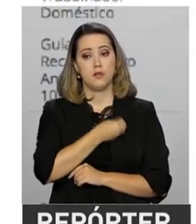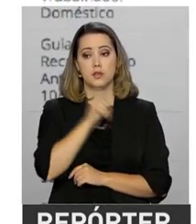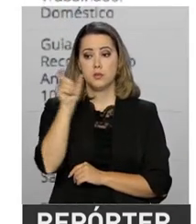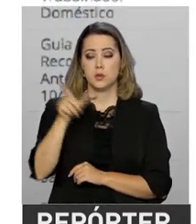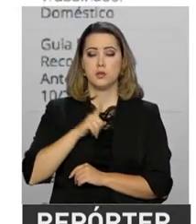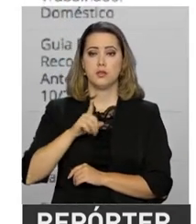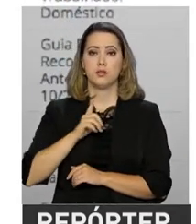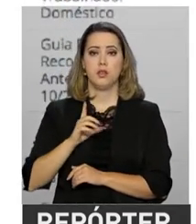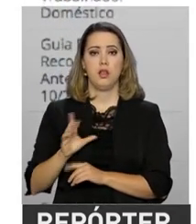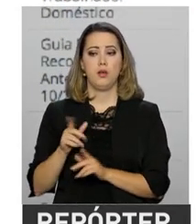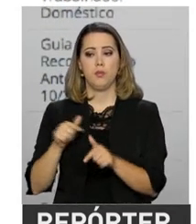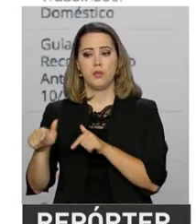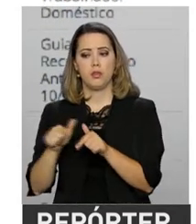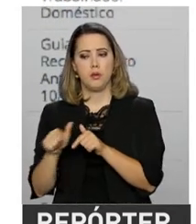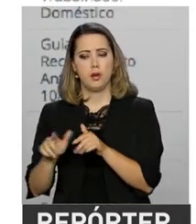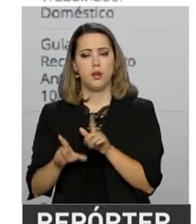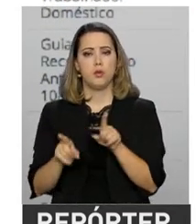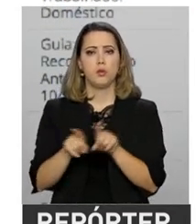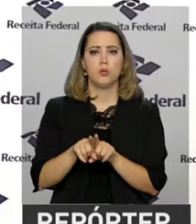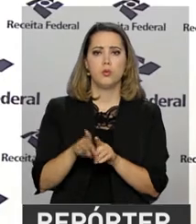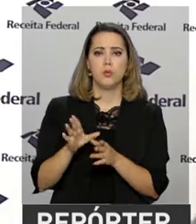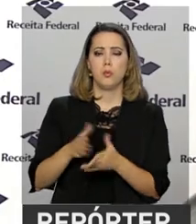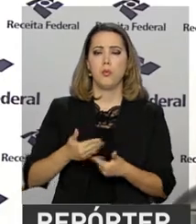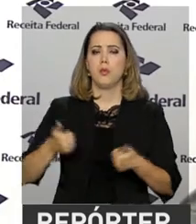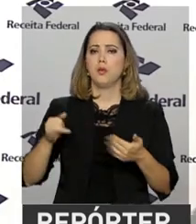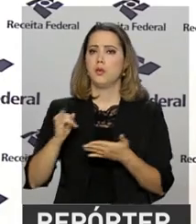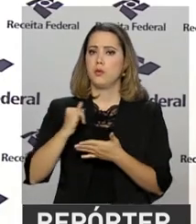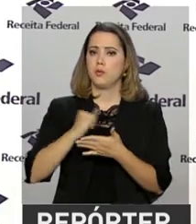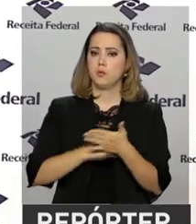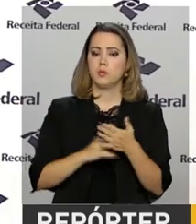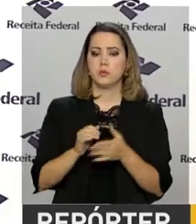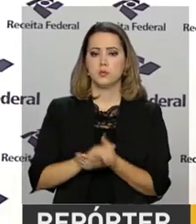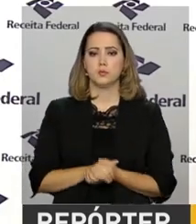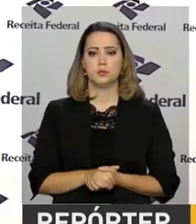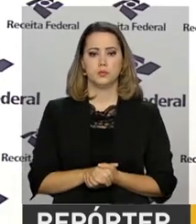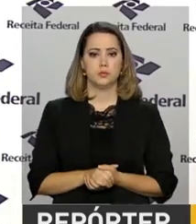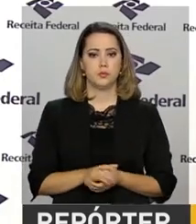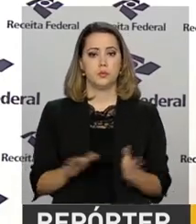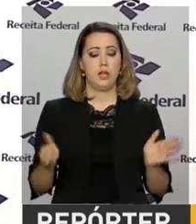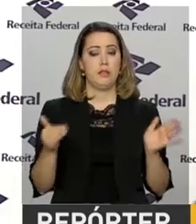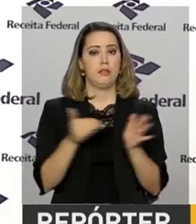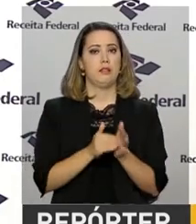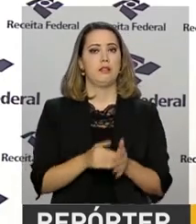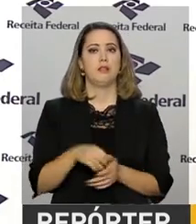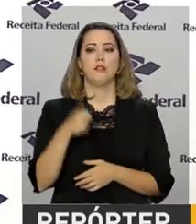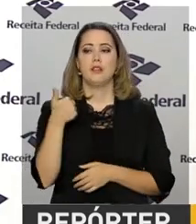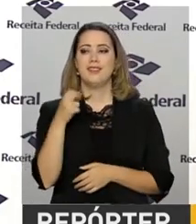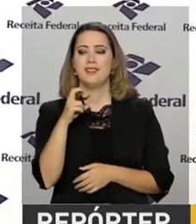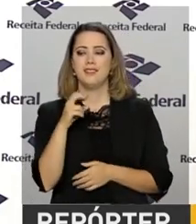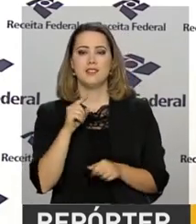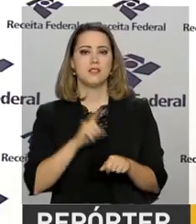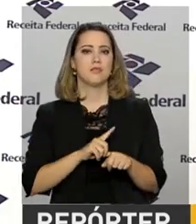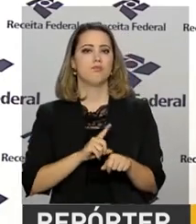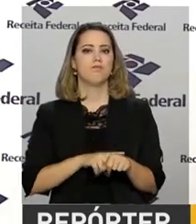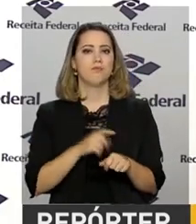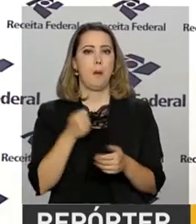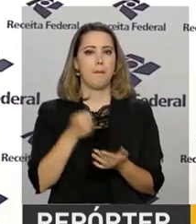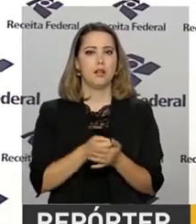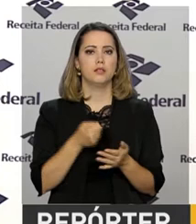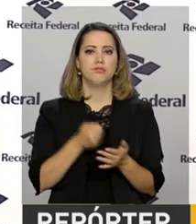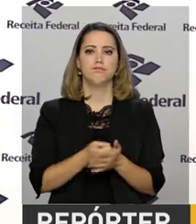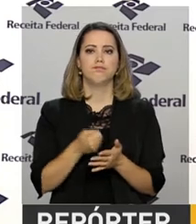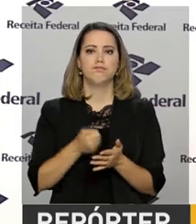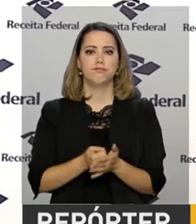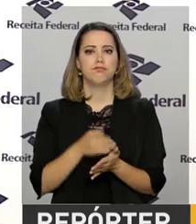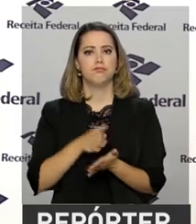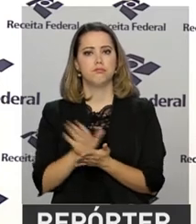funcionário e agilizar o pagamento de tributos. São até 15 obrigações periódicas que esse empresário precisa